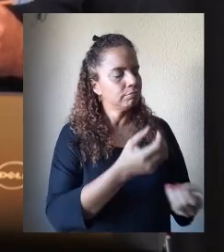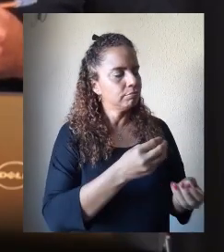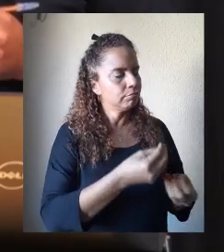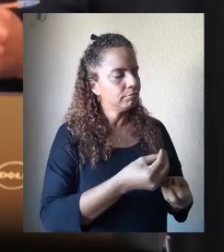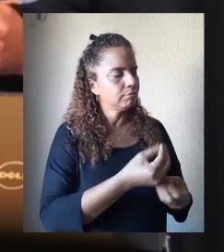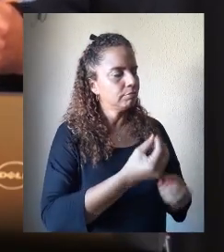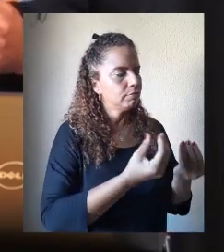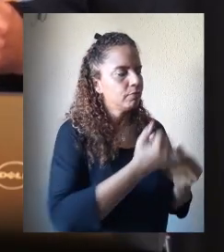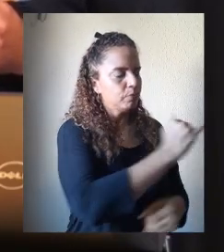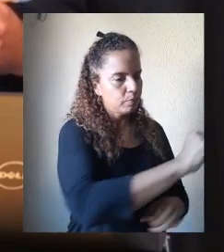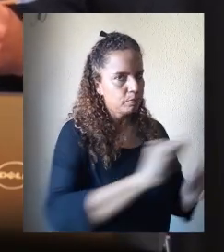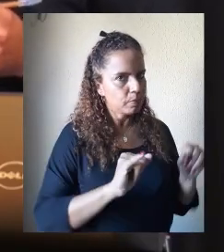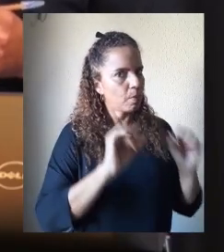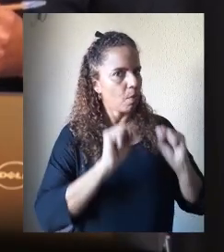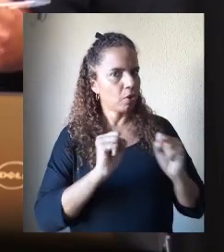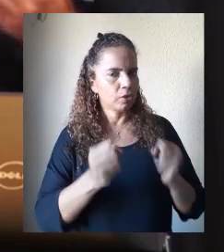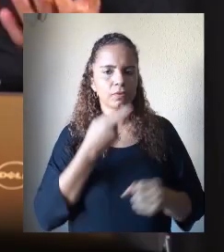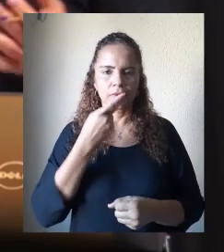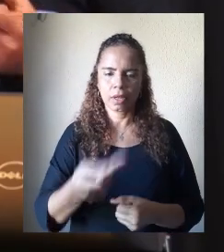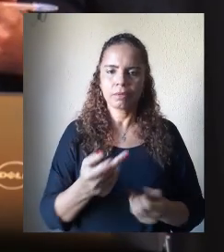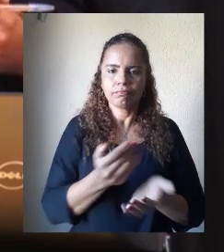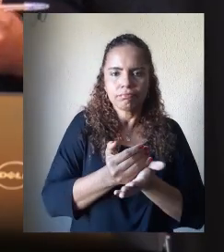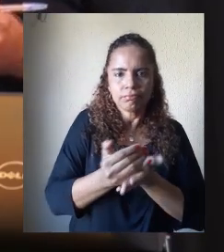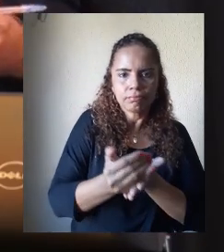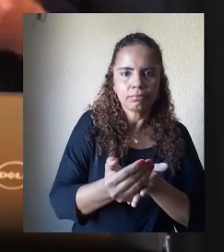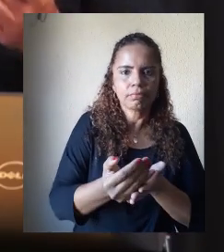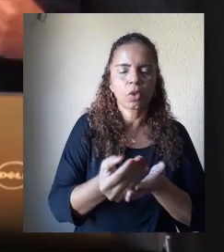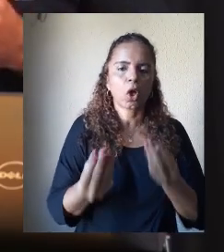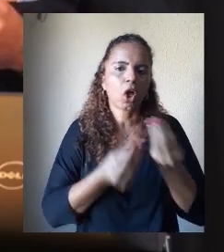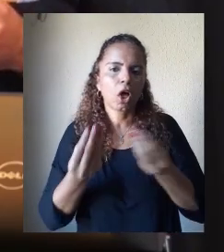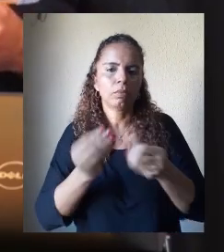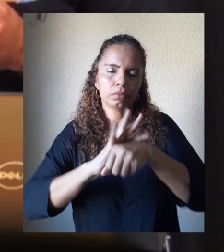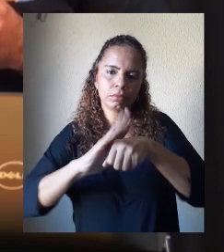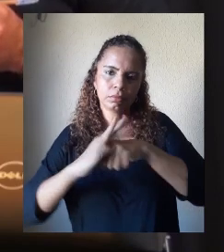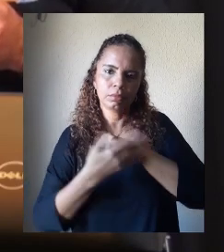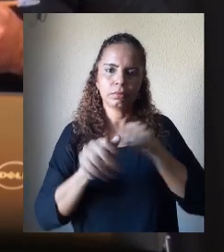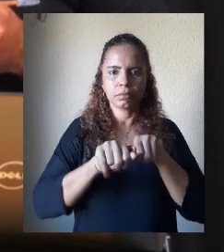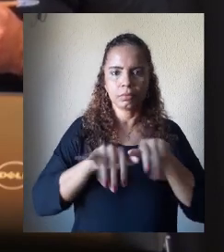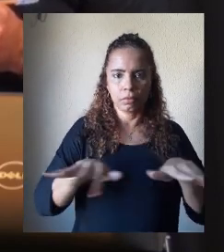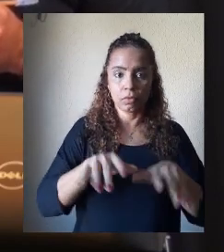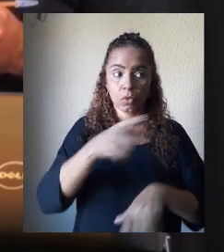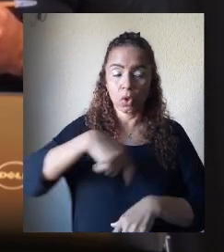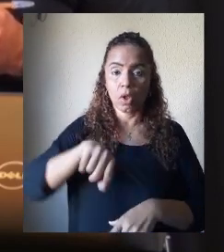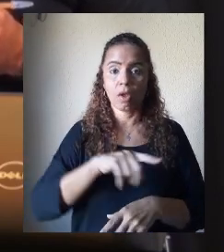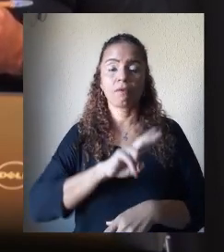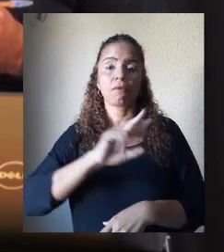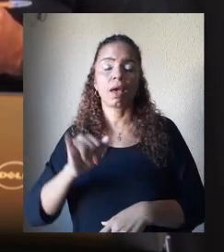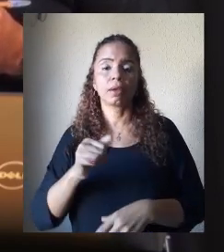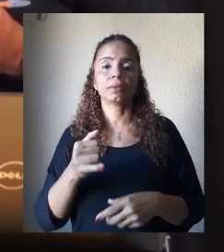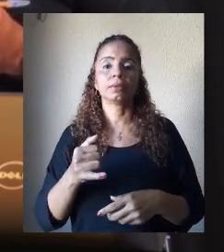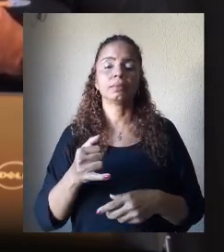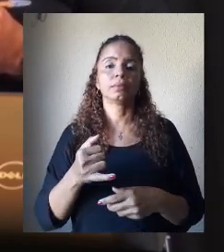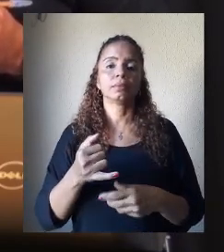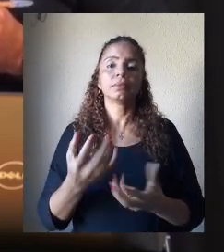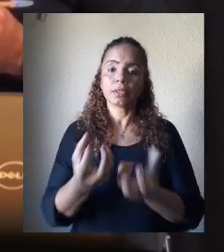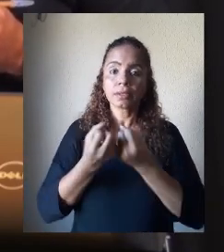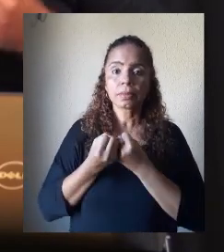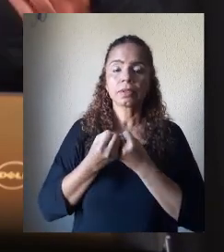desse quadro da pandemia, um pouco da evolução, né? E a gente vai também poder receber